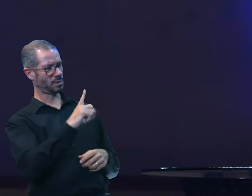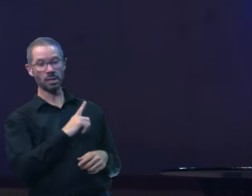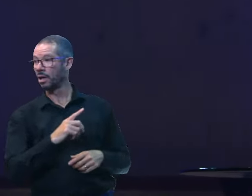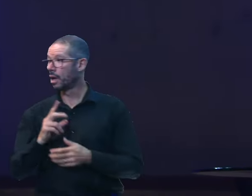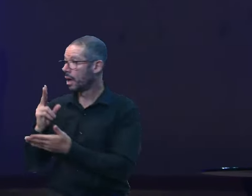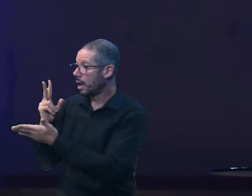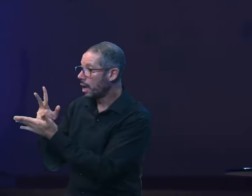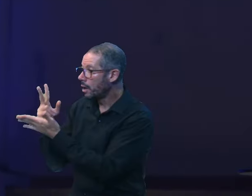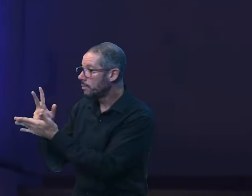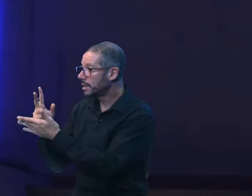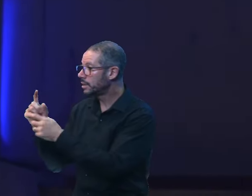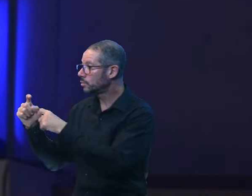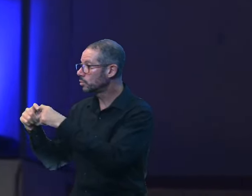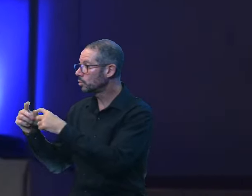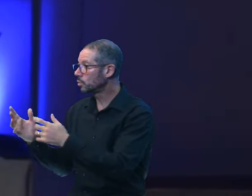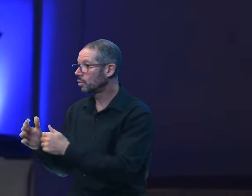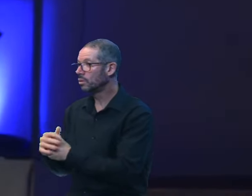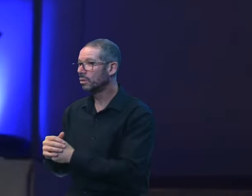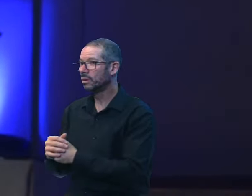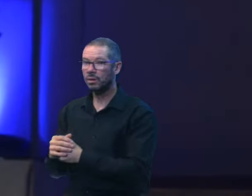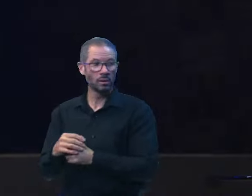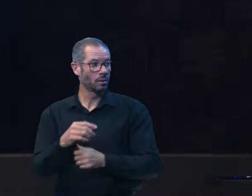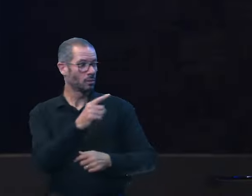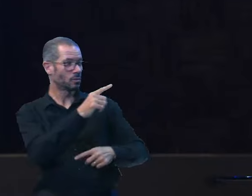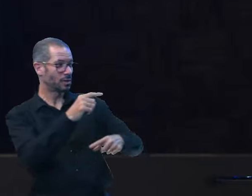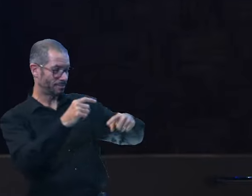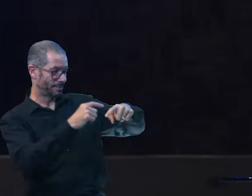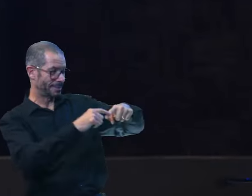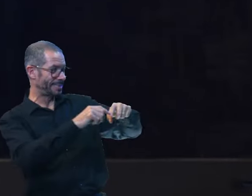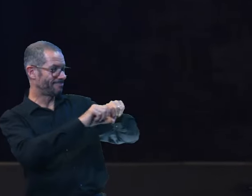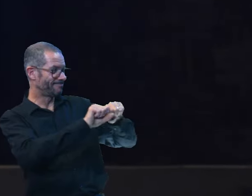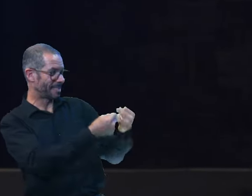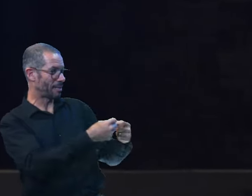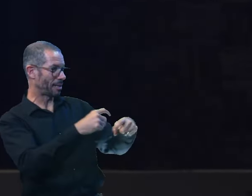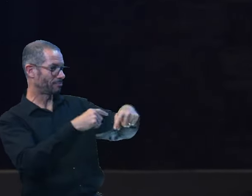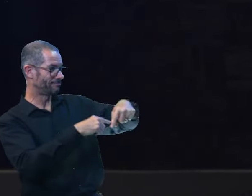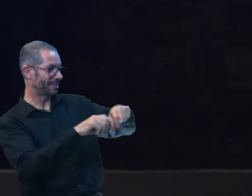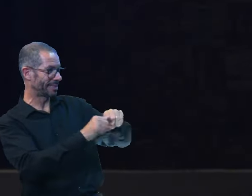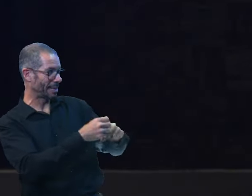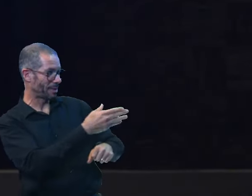mesmo, doutor? Você está com o dedo quebrado.